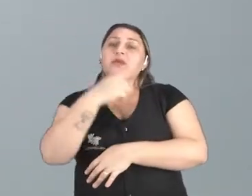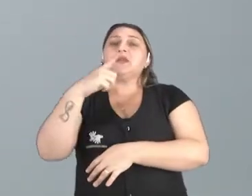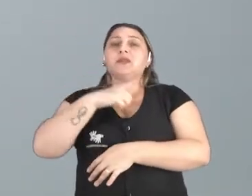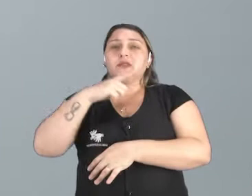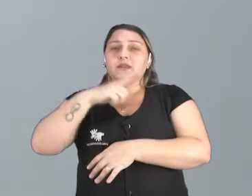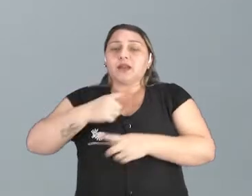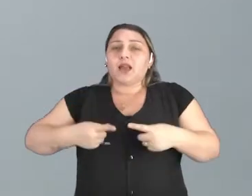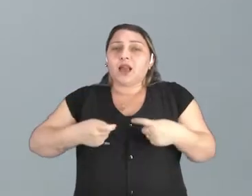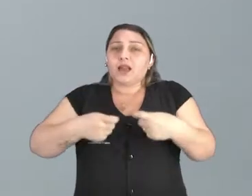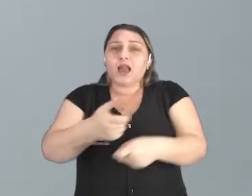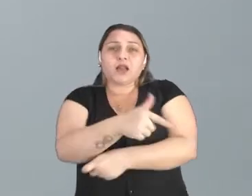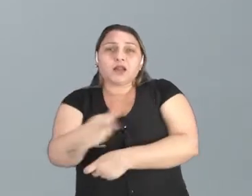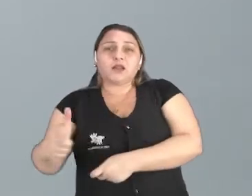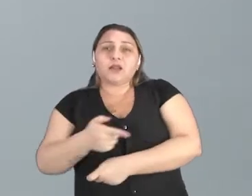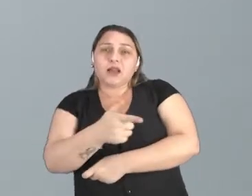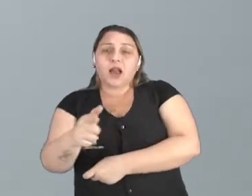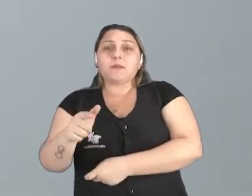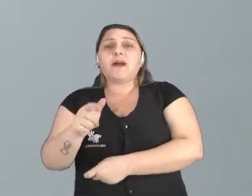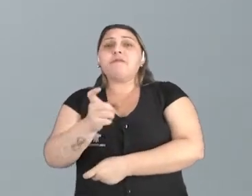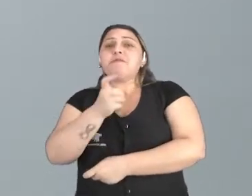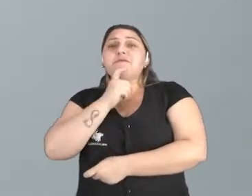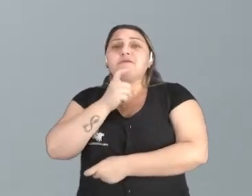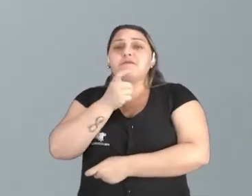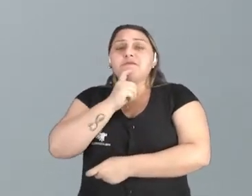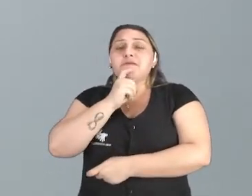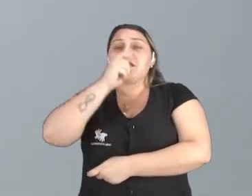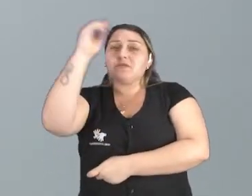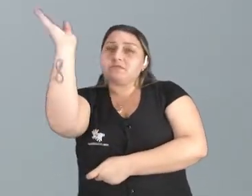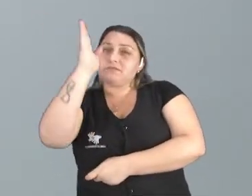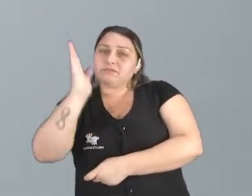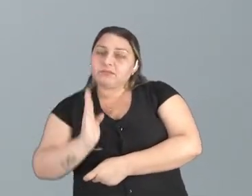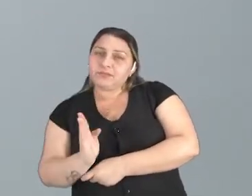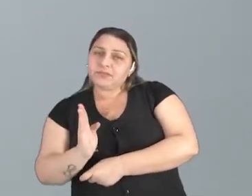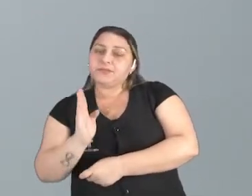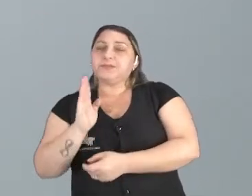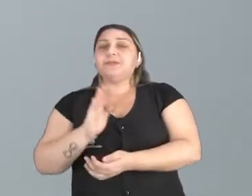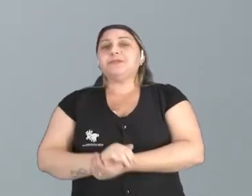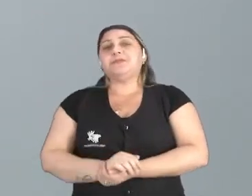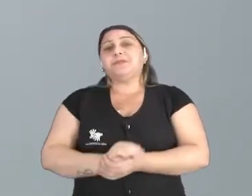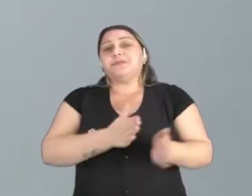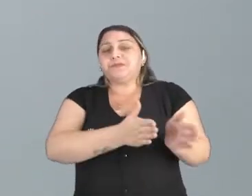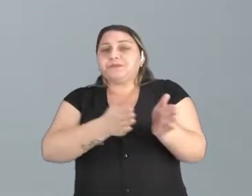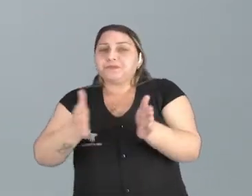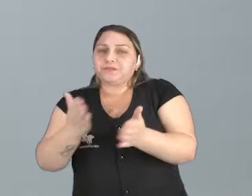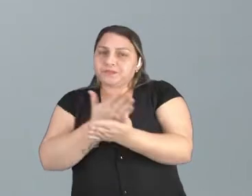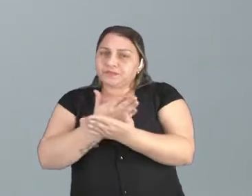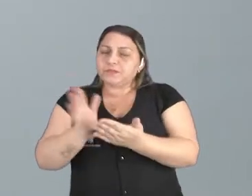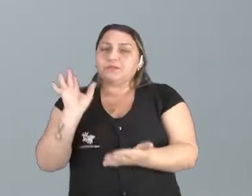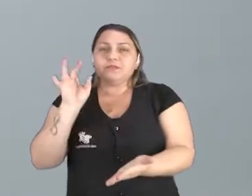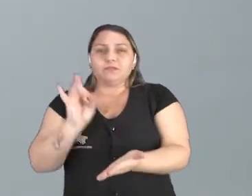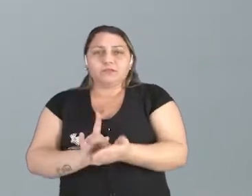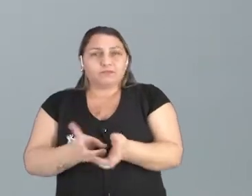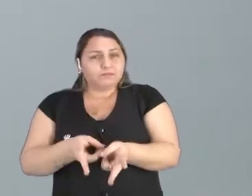Guerra Fria, né? Essa guerra aí, e até então o Brasil, ele nesse período ele começa de